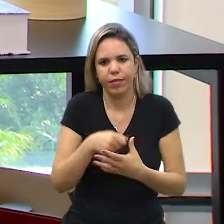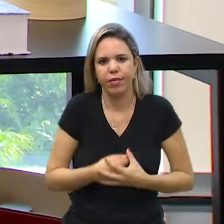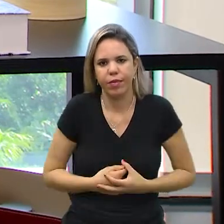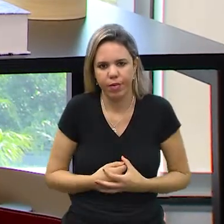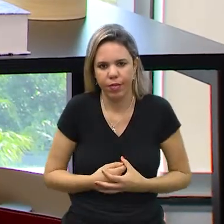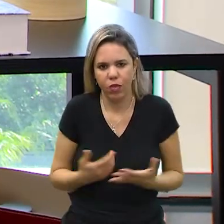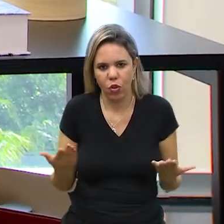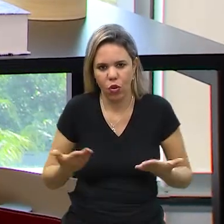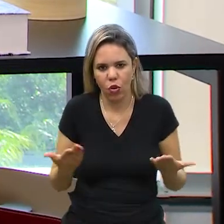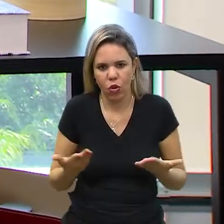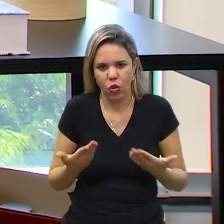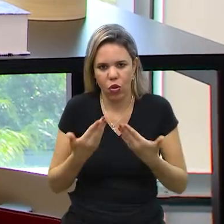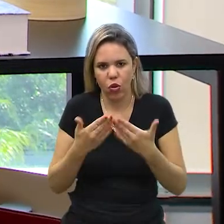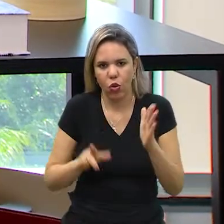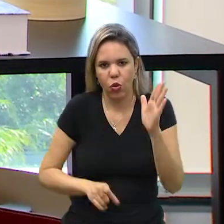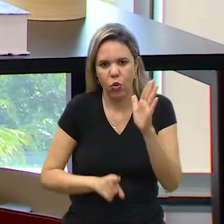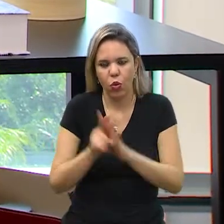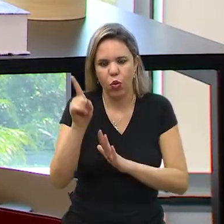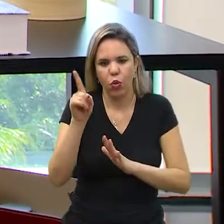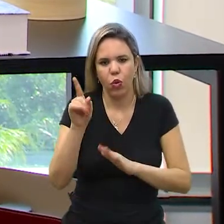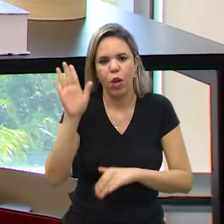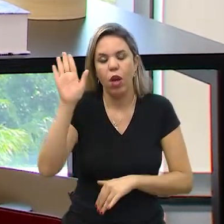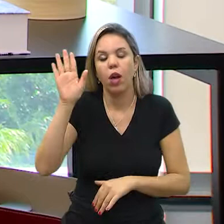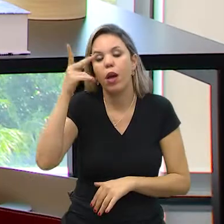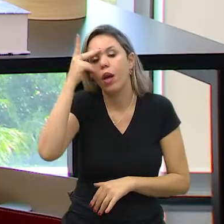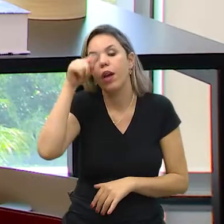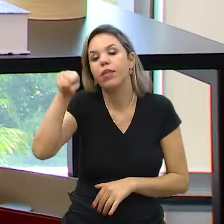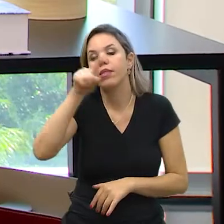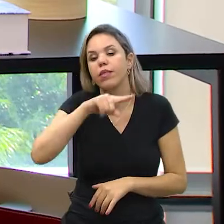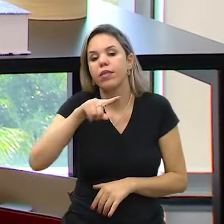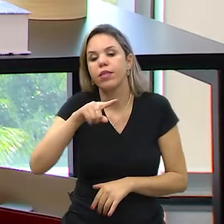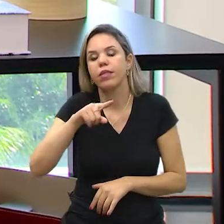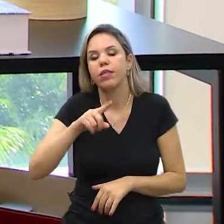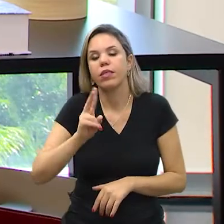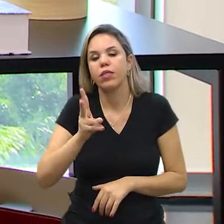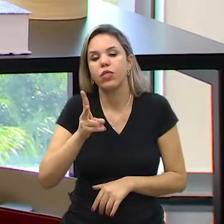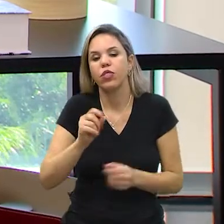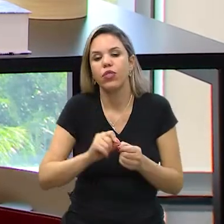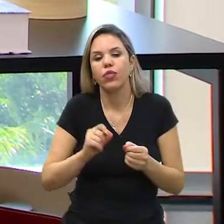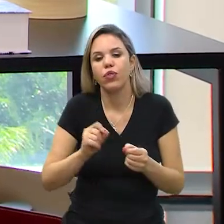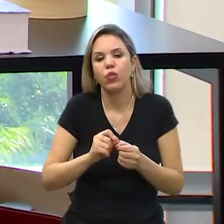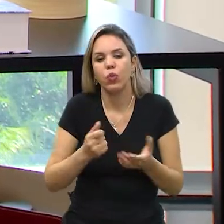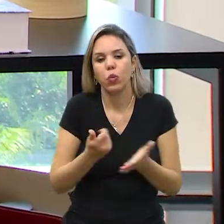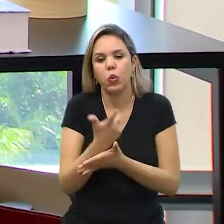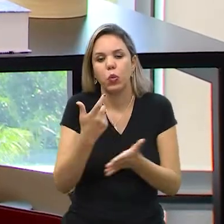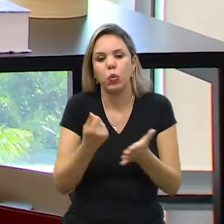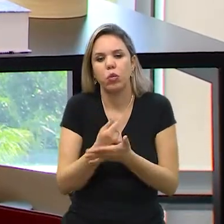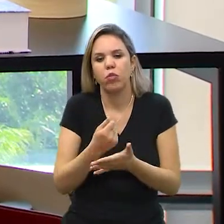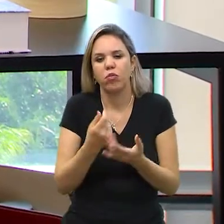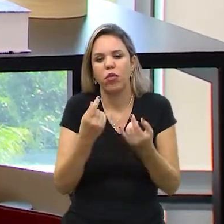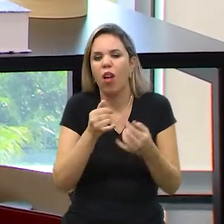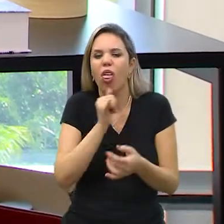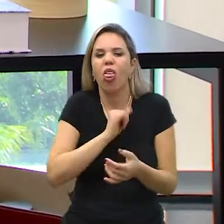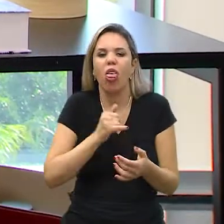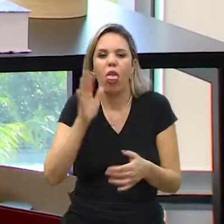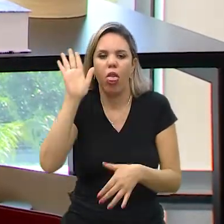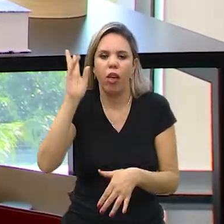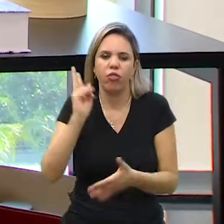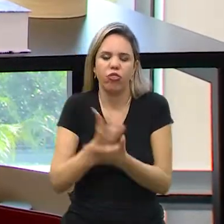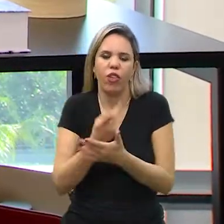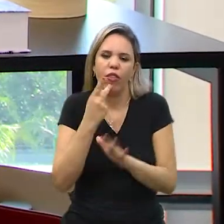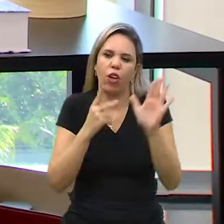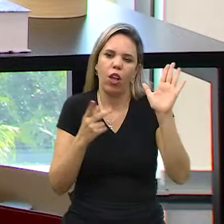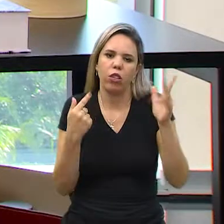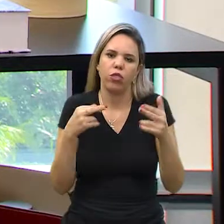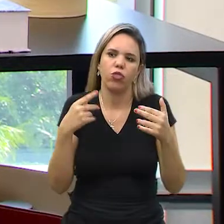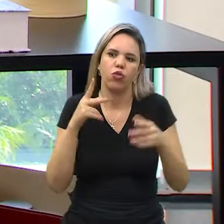dinheiro. E agora eu já lanço uma pergunta, né? Levanta a mão aí, quem alguma vez já fez uma compra por impulso? Bom, eu mesmo vou